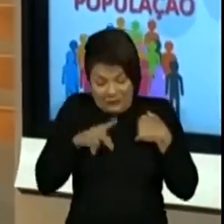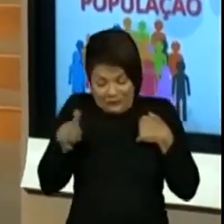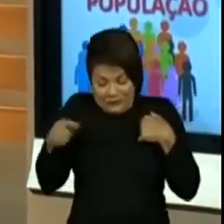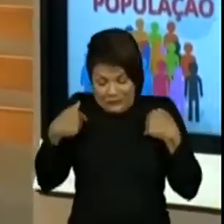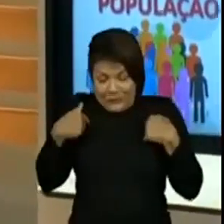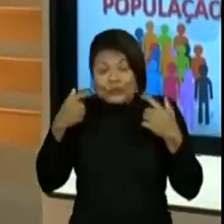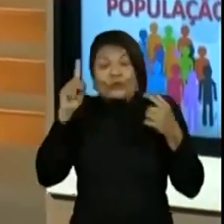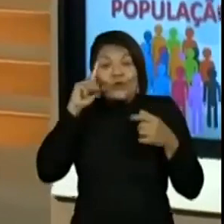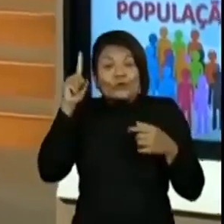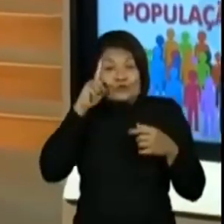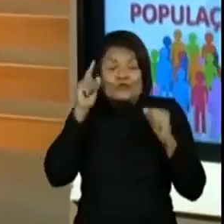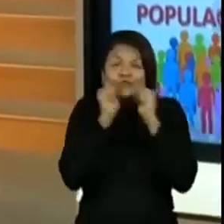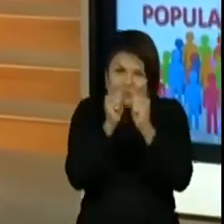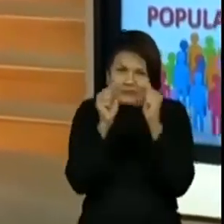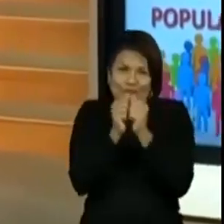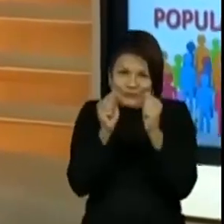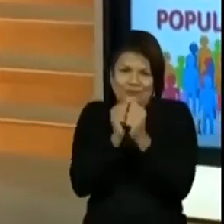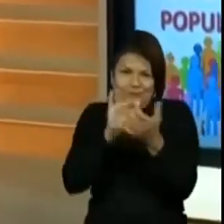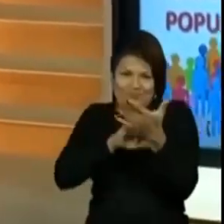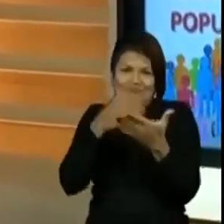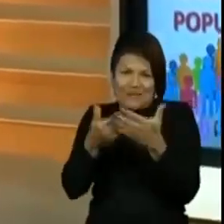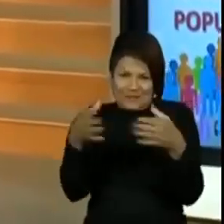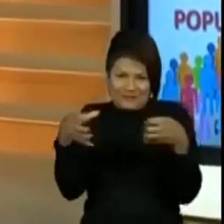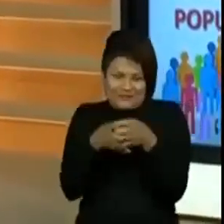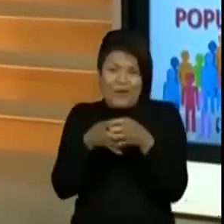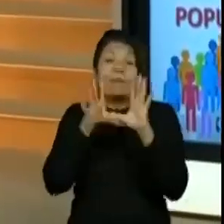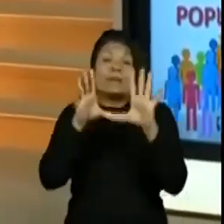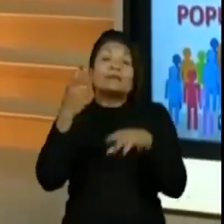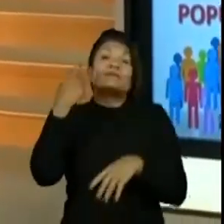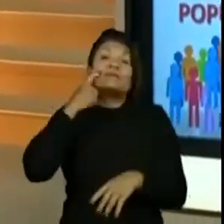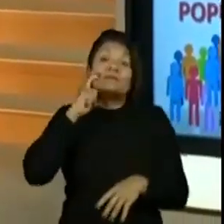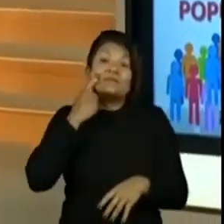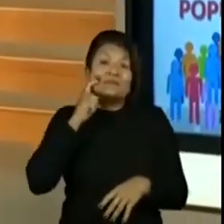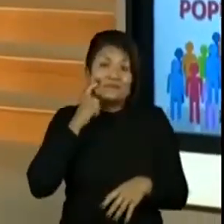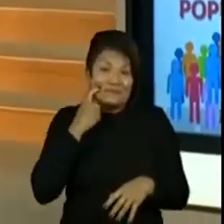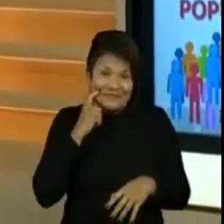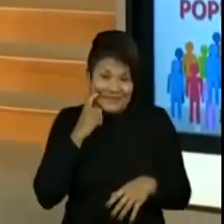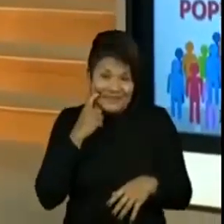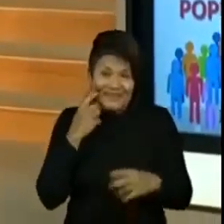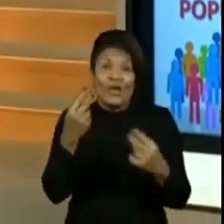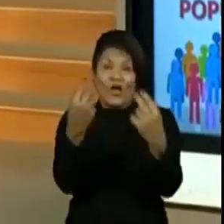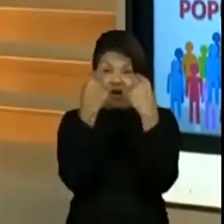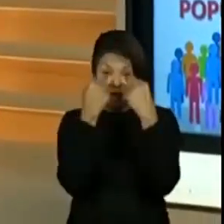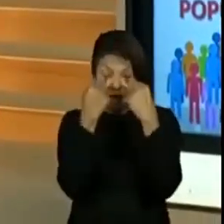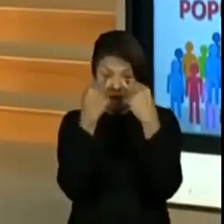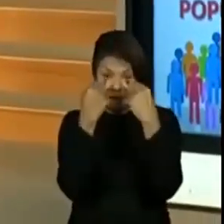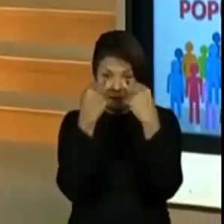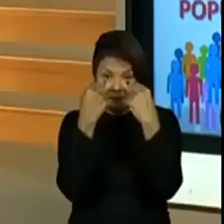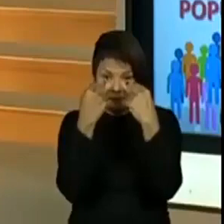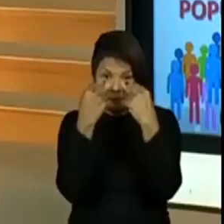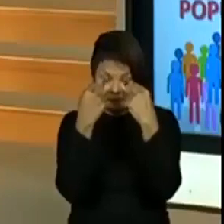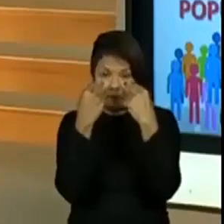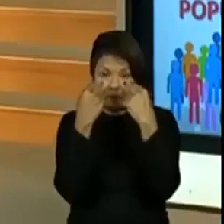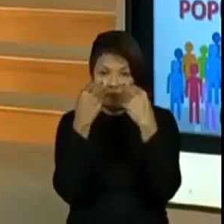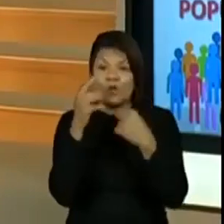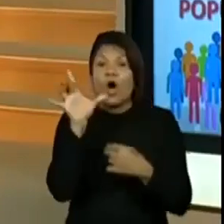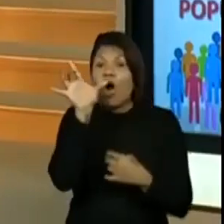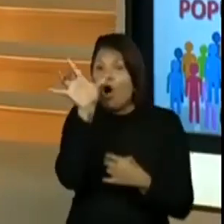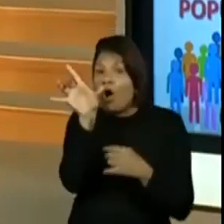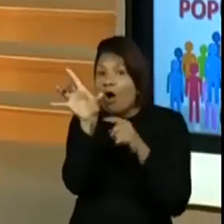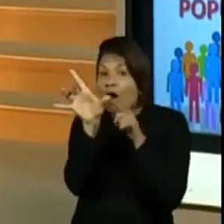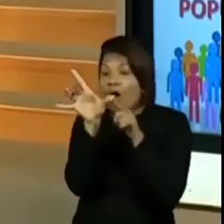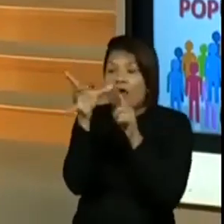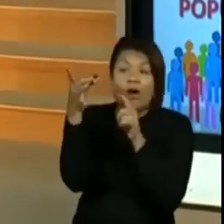todos os dias com o pessoal. Então, mas a Miriam, tá aqui agora, olha só, todo mundo olhando para a Miriam.